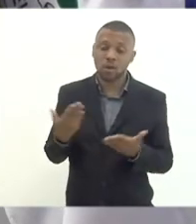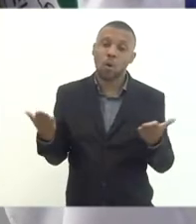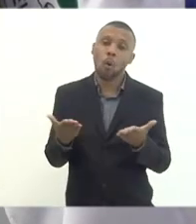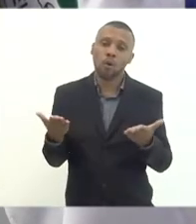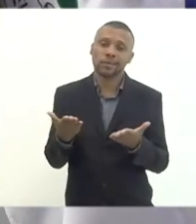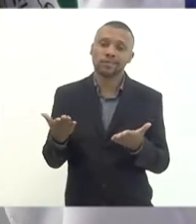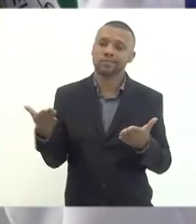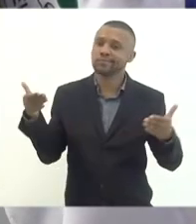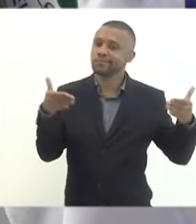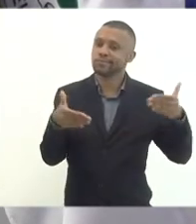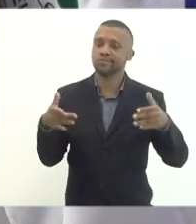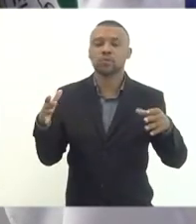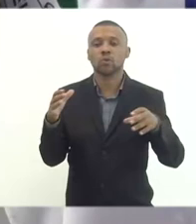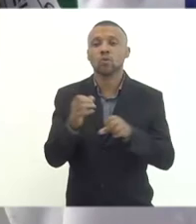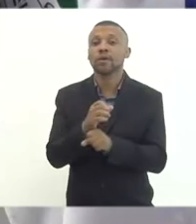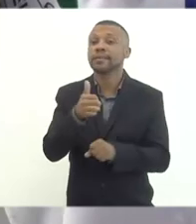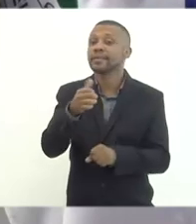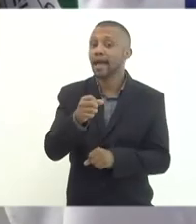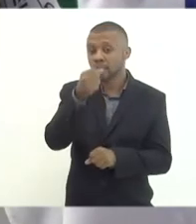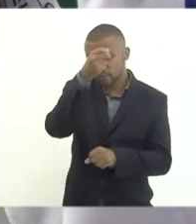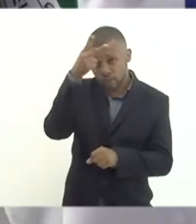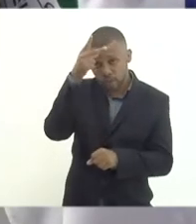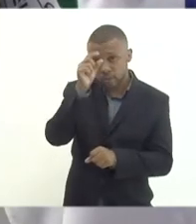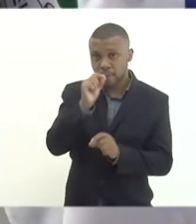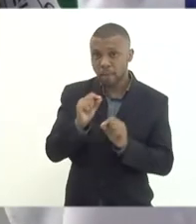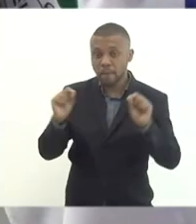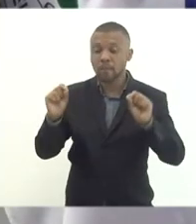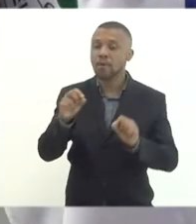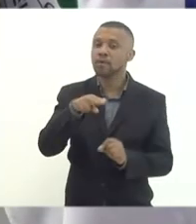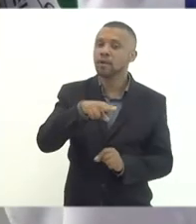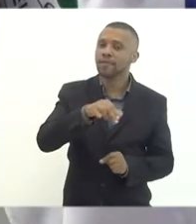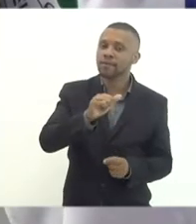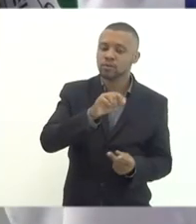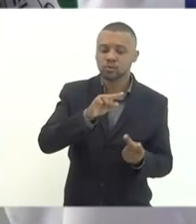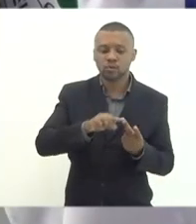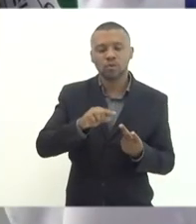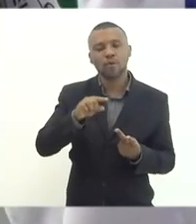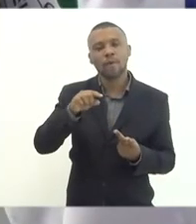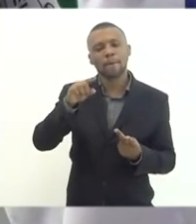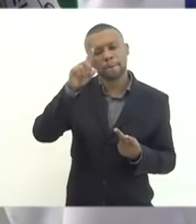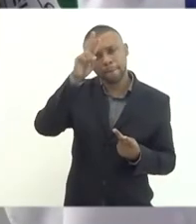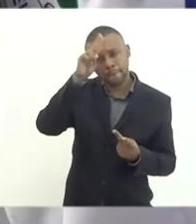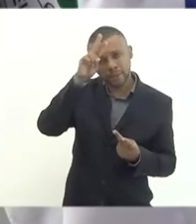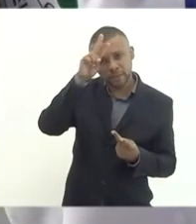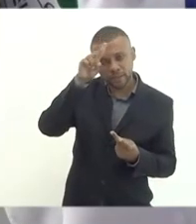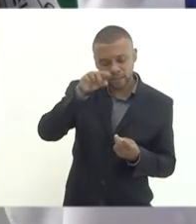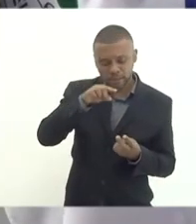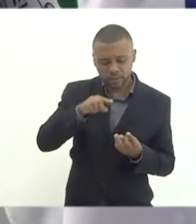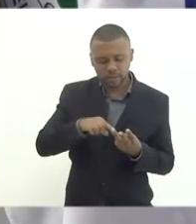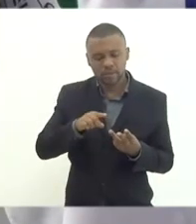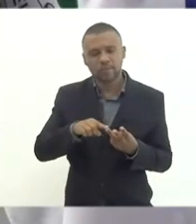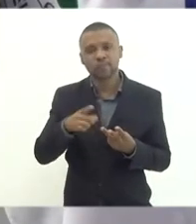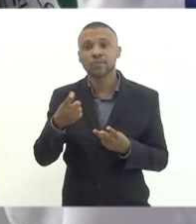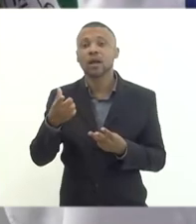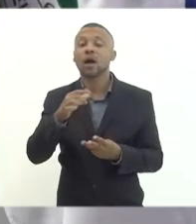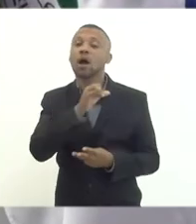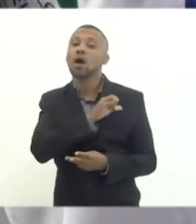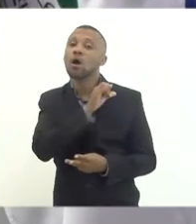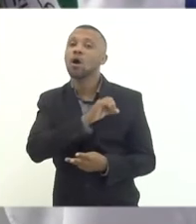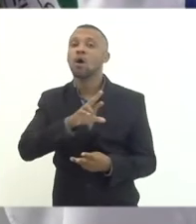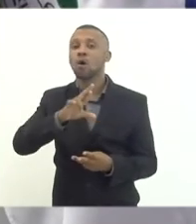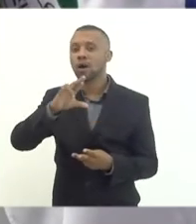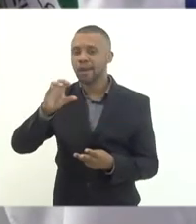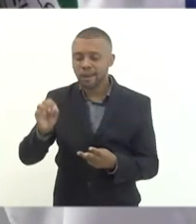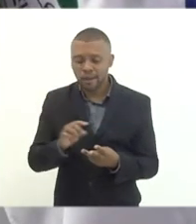municípios tá só para registro de todo a cidade de Nova Iguaçu de Mesquita é a nossa capital do Rio de